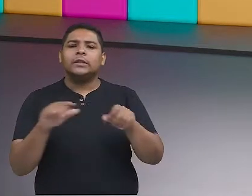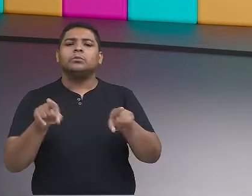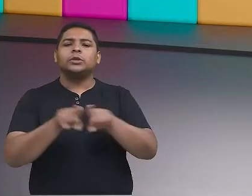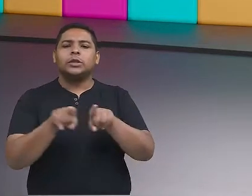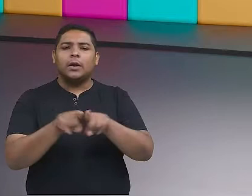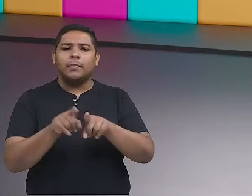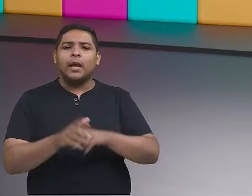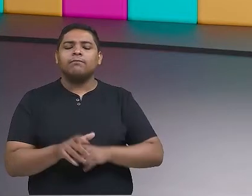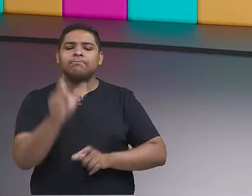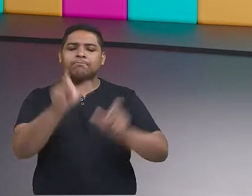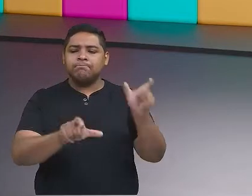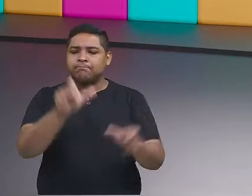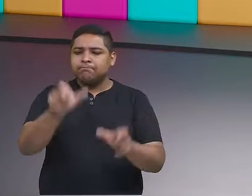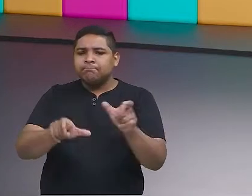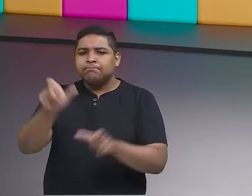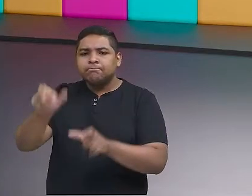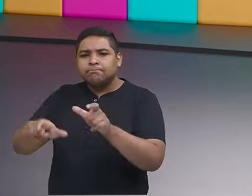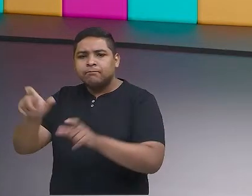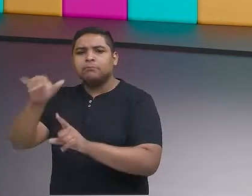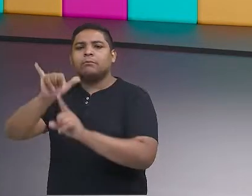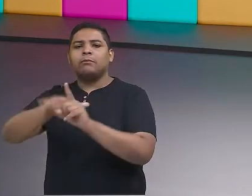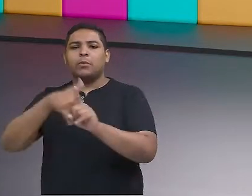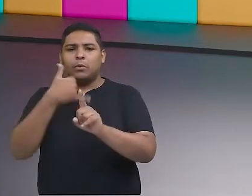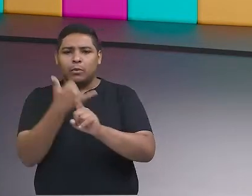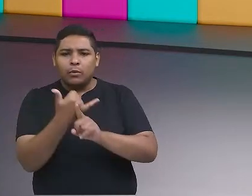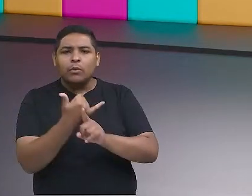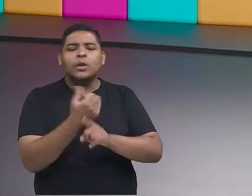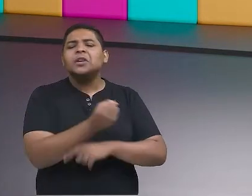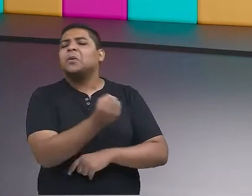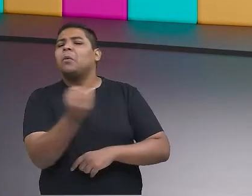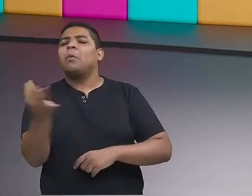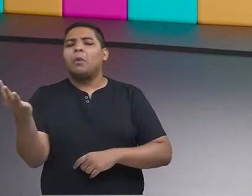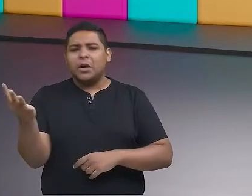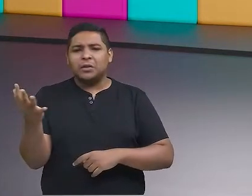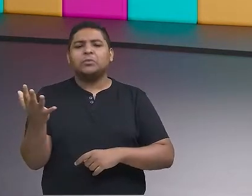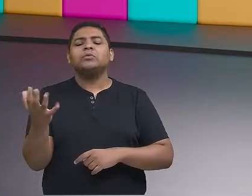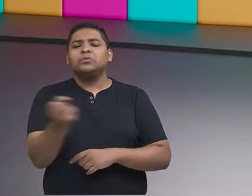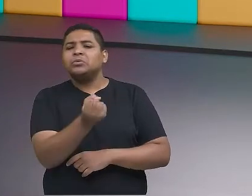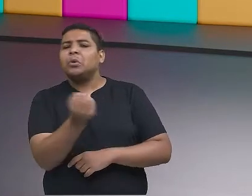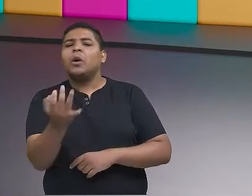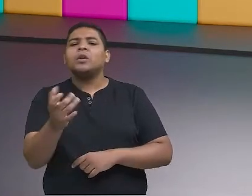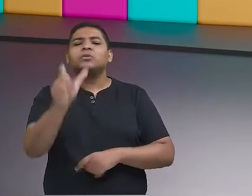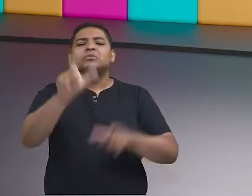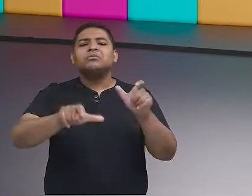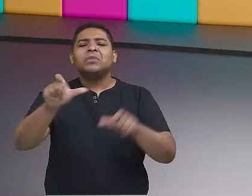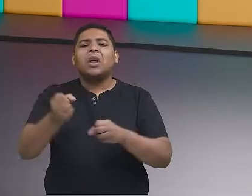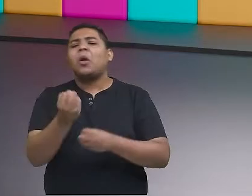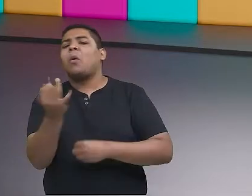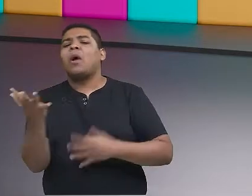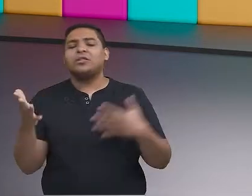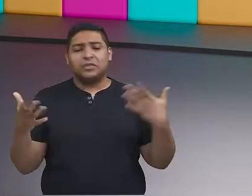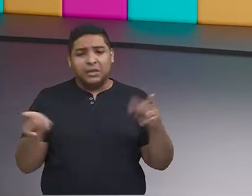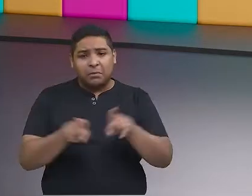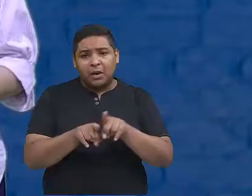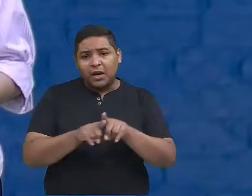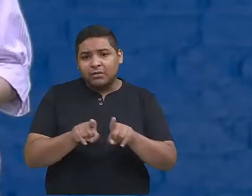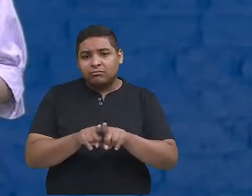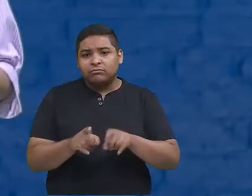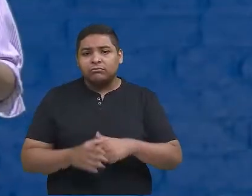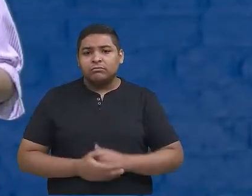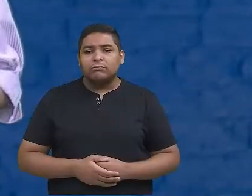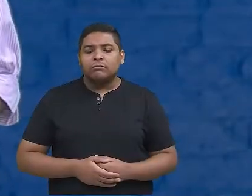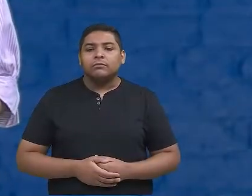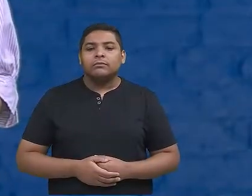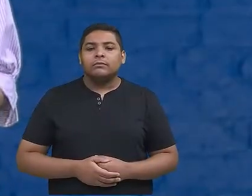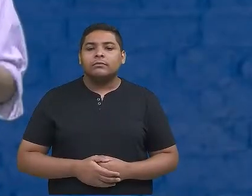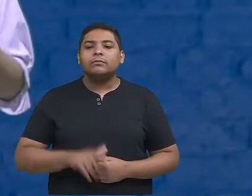Alguém lembra dos personagens? Quantos eram e quais eram? Vocês lembram? Nós tínhamos